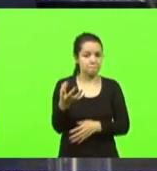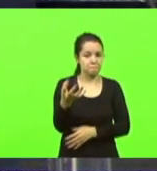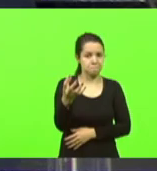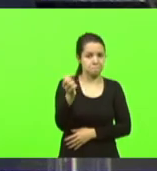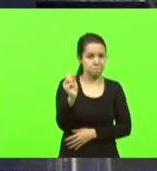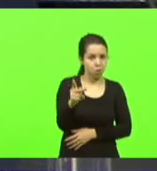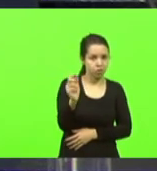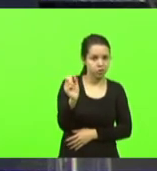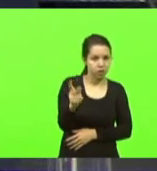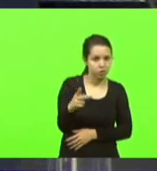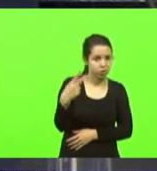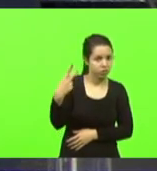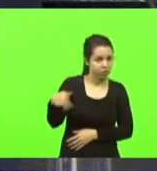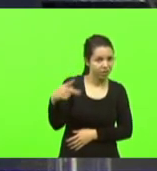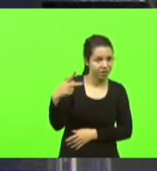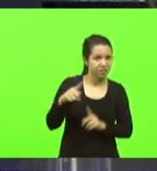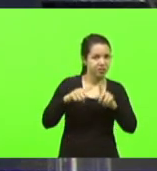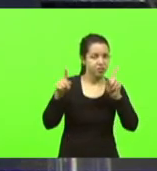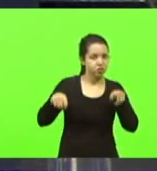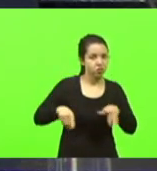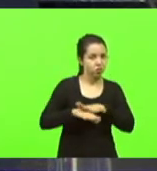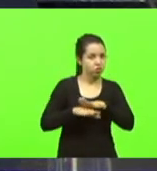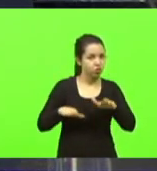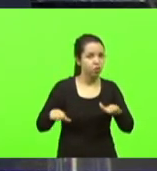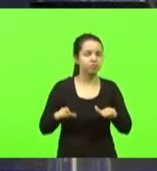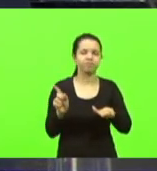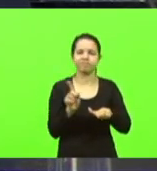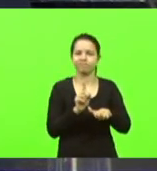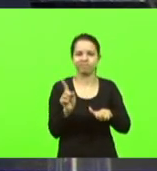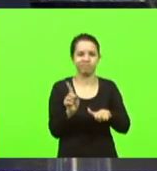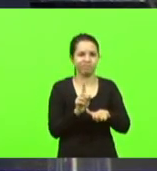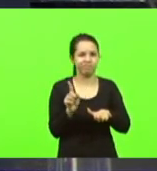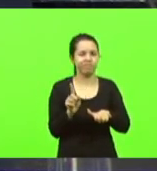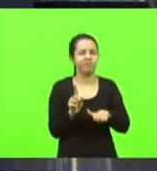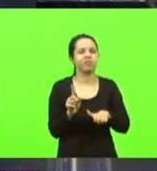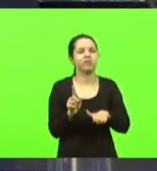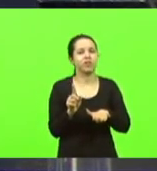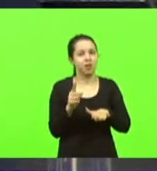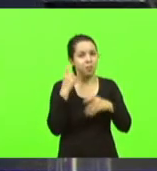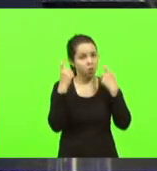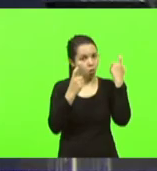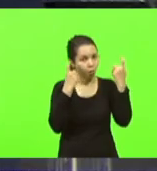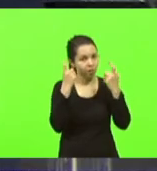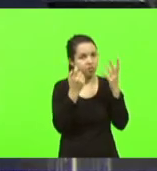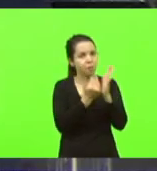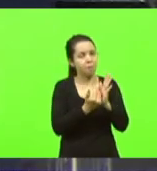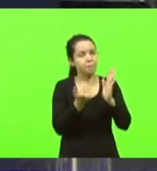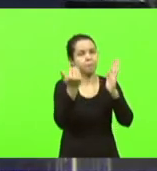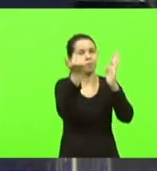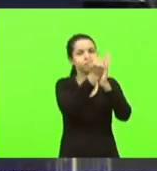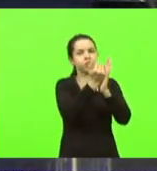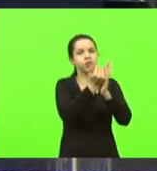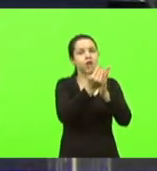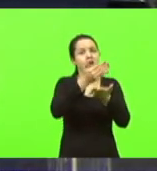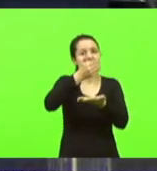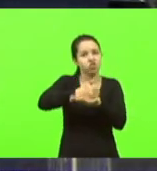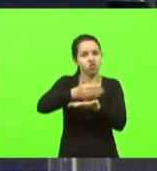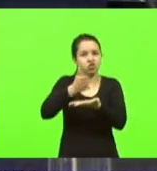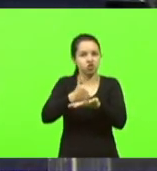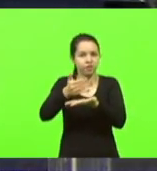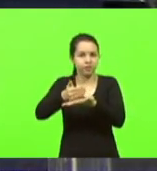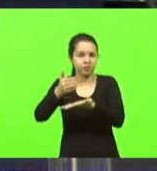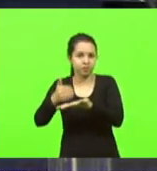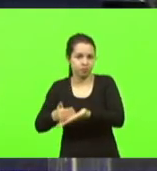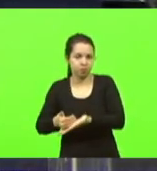de servidores minha preocupação deputado Fernando krelling um pouquinho maior é divisão que está sendo feita na